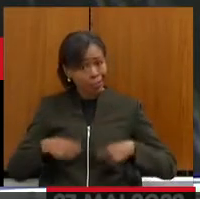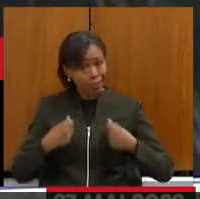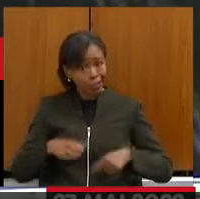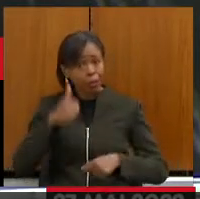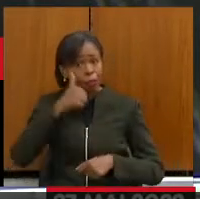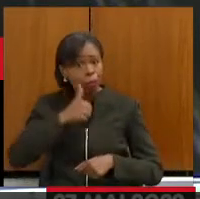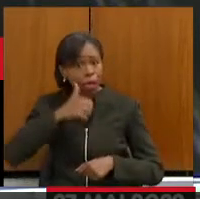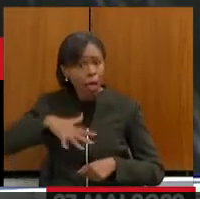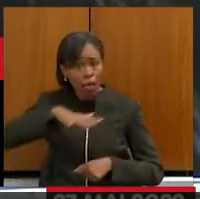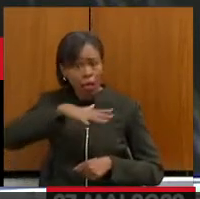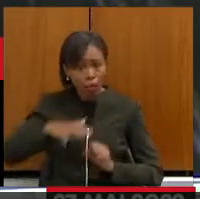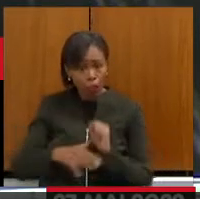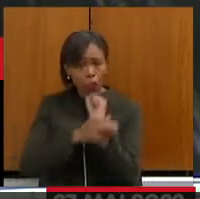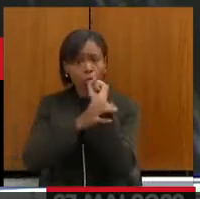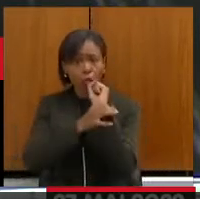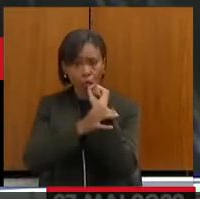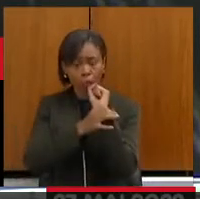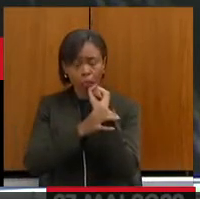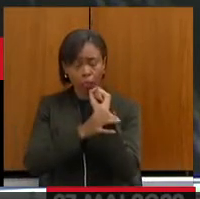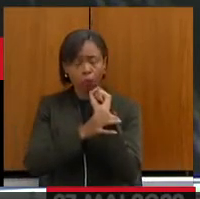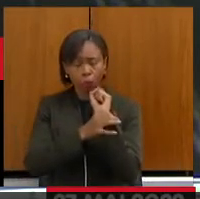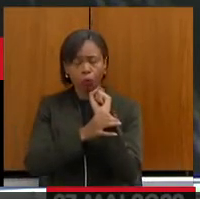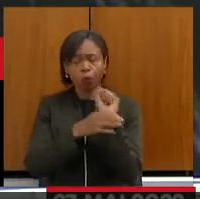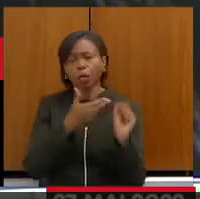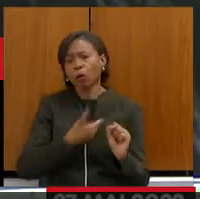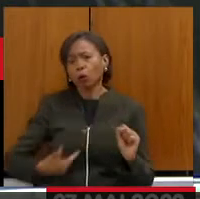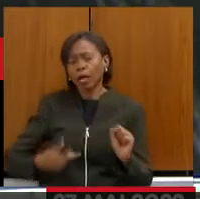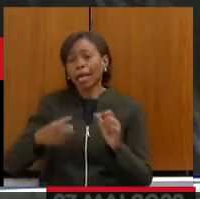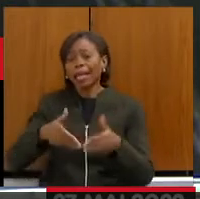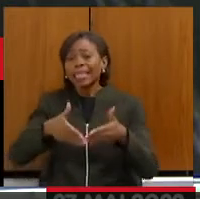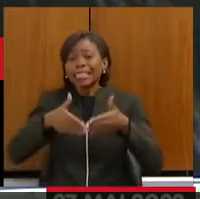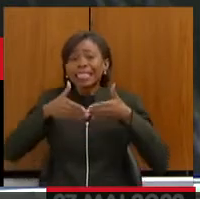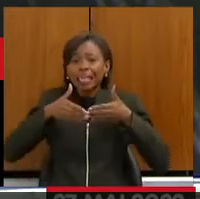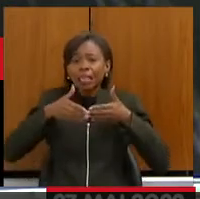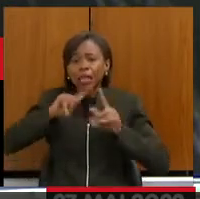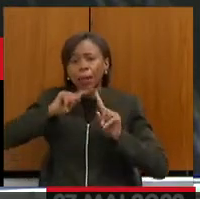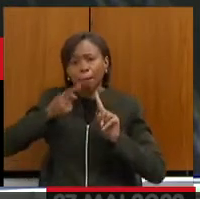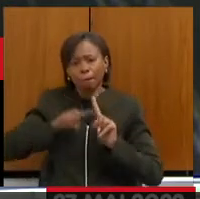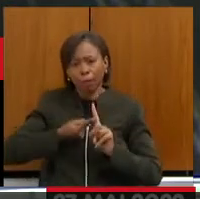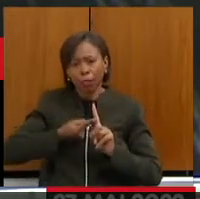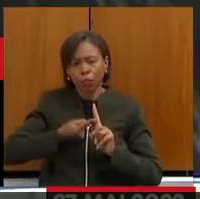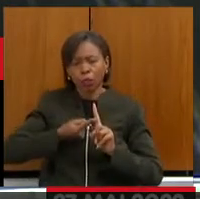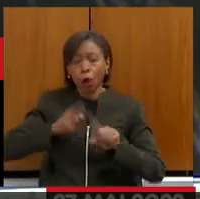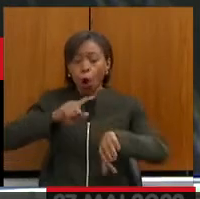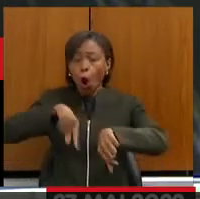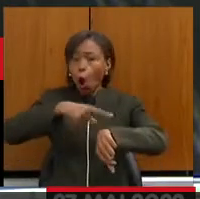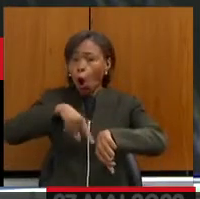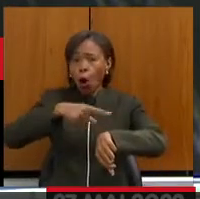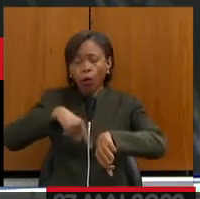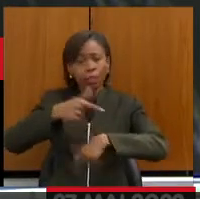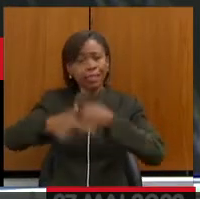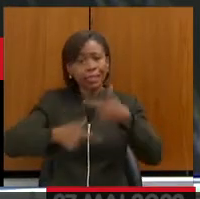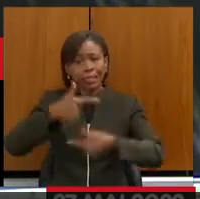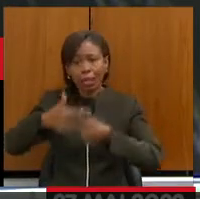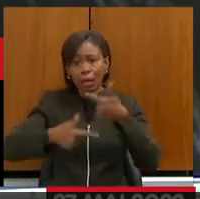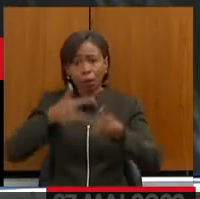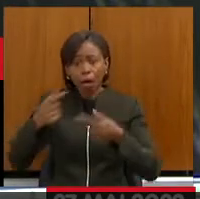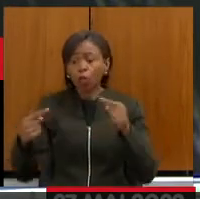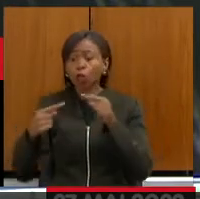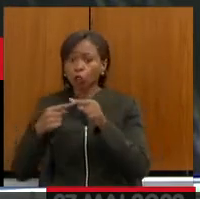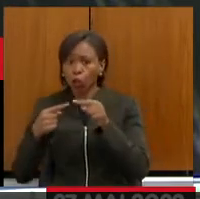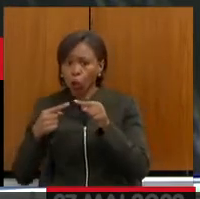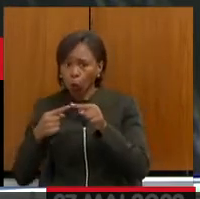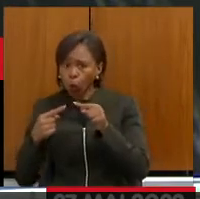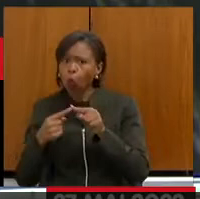Segurança Pública a licença quando a licença-maternidade as escalas de serviços compatíveis com a condição que apresenta assim como a